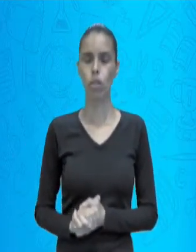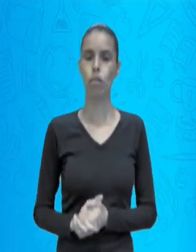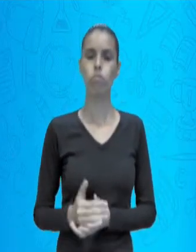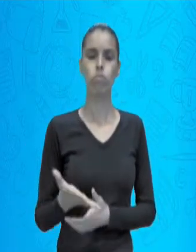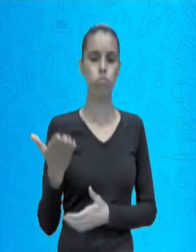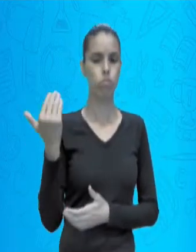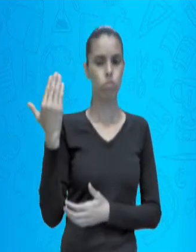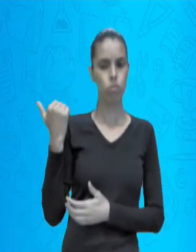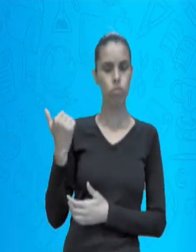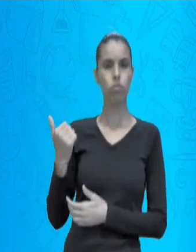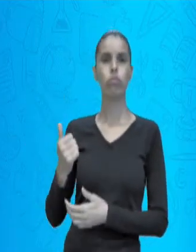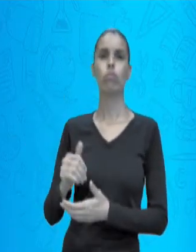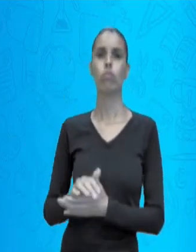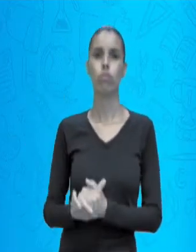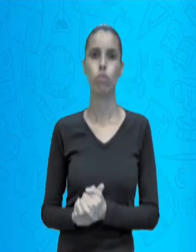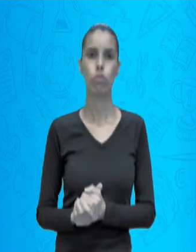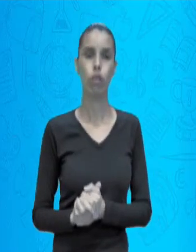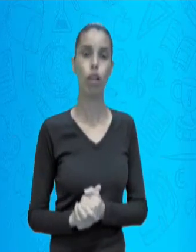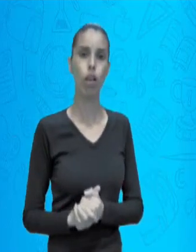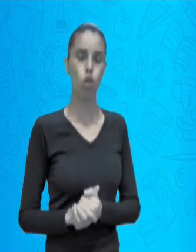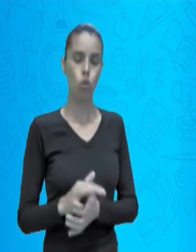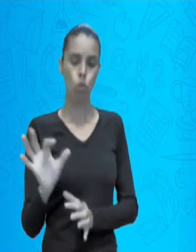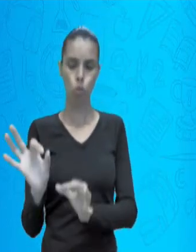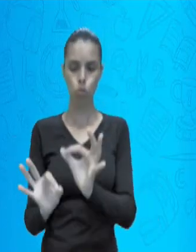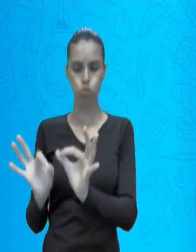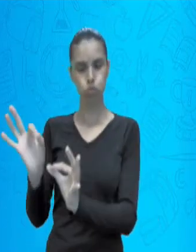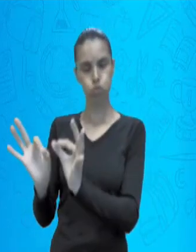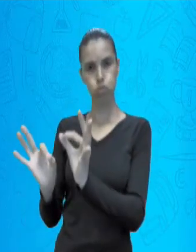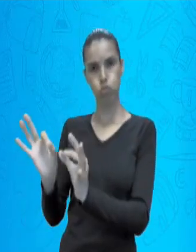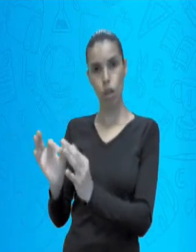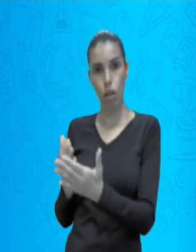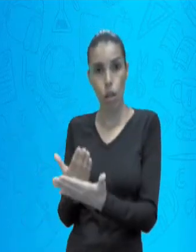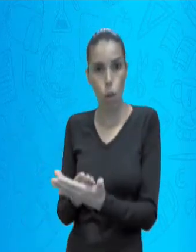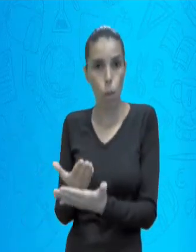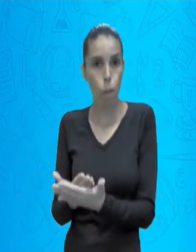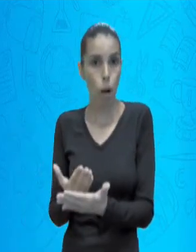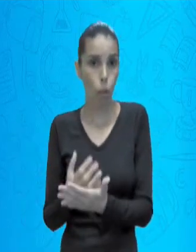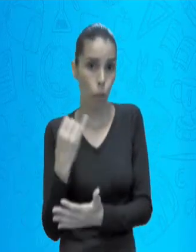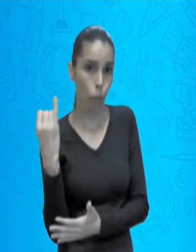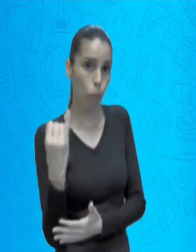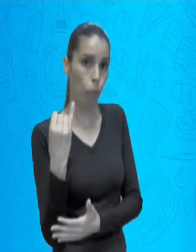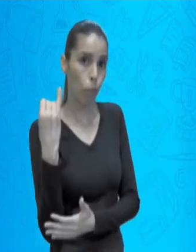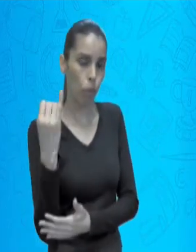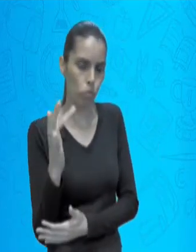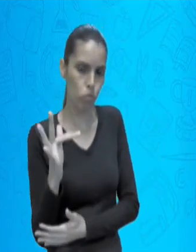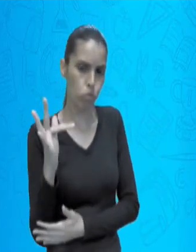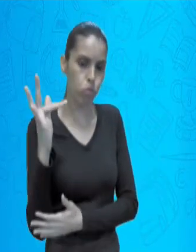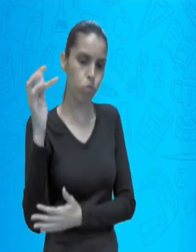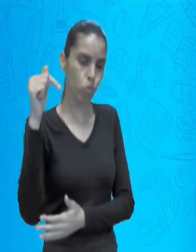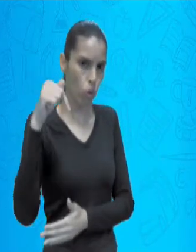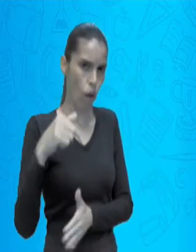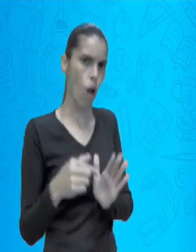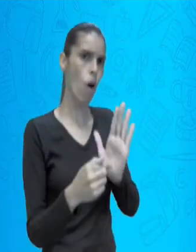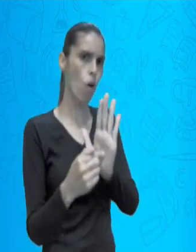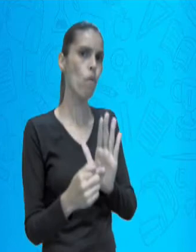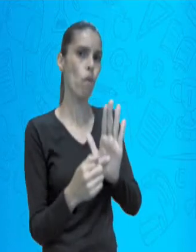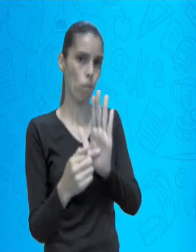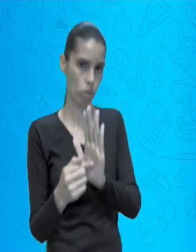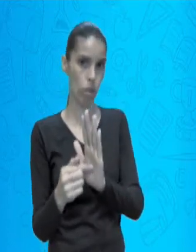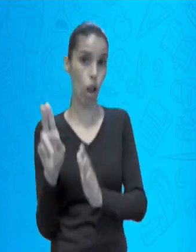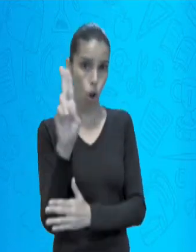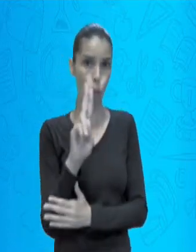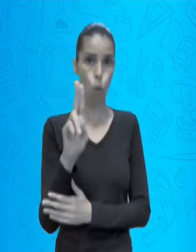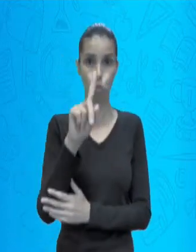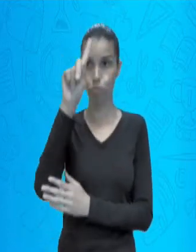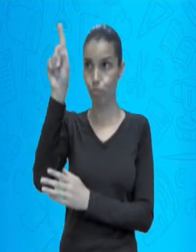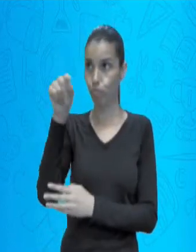já estou preparando uma aula que nós vamos ter uma riqueza maior sobre o uso das